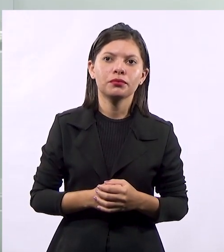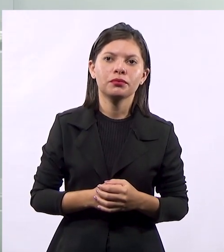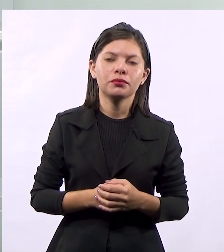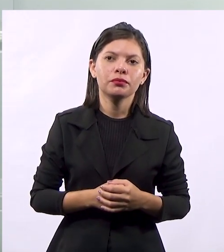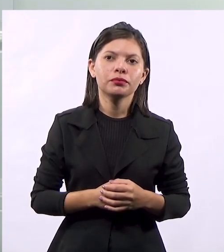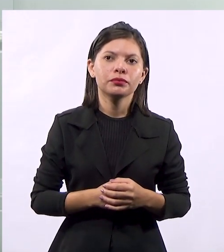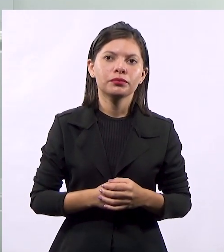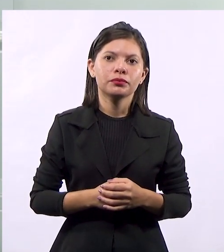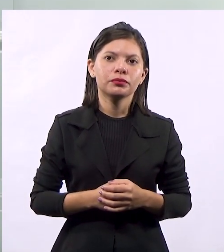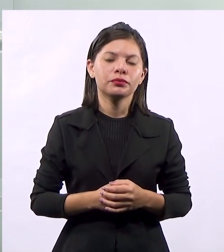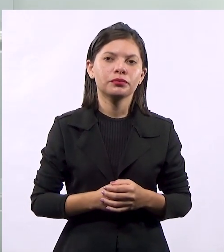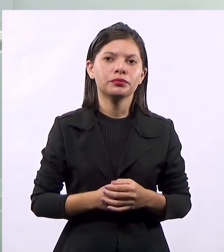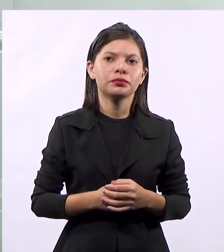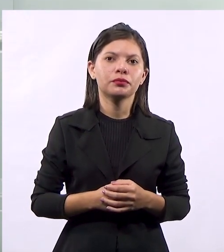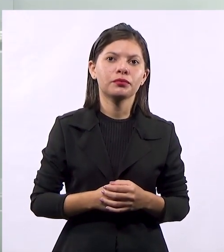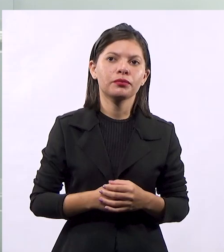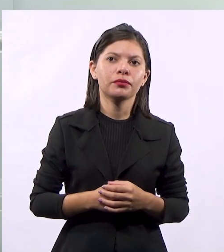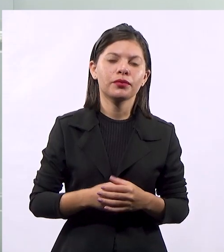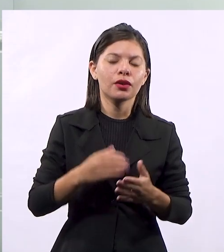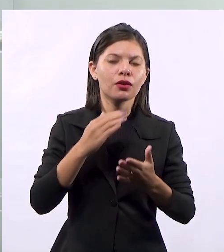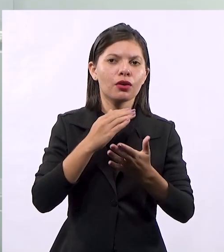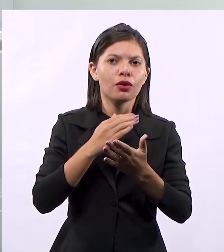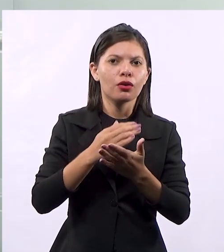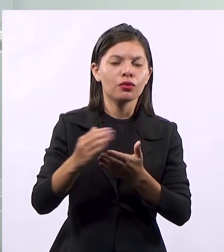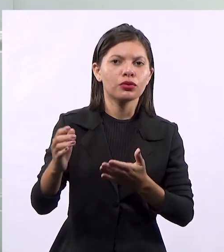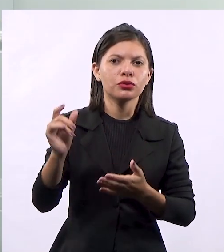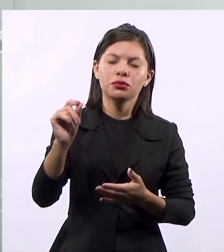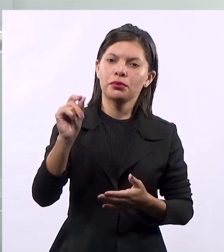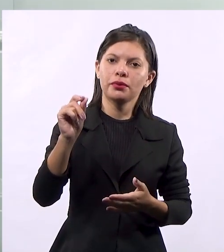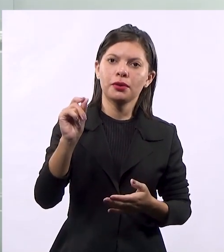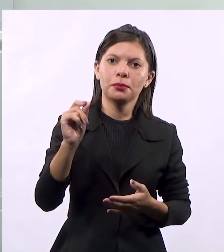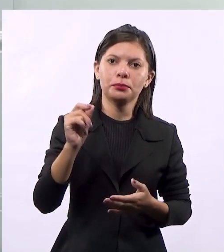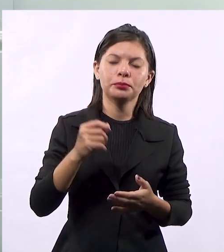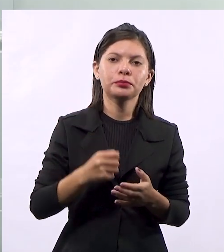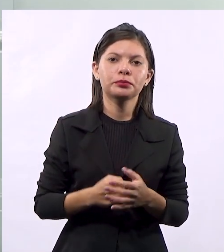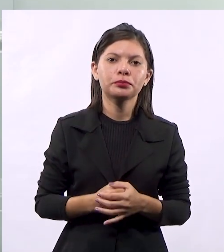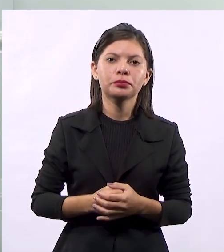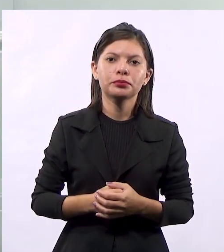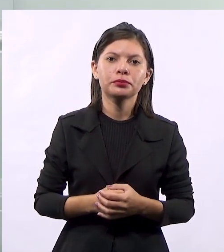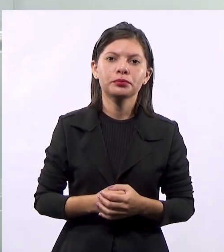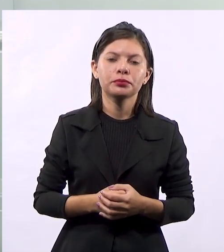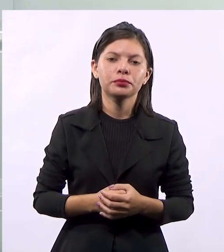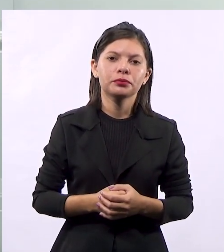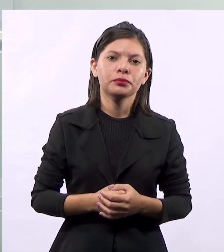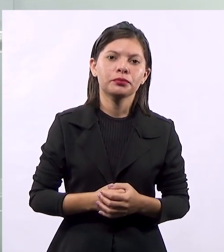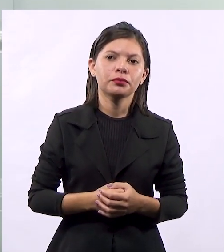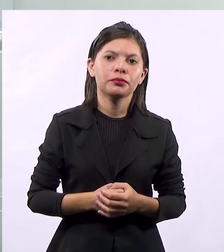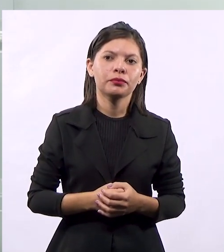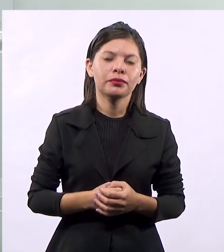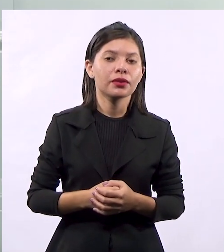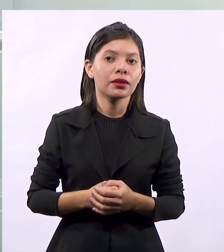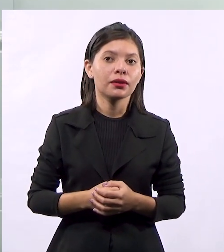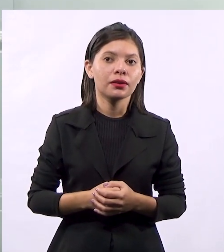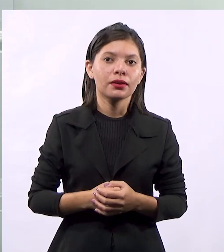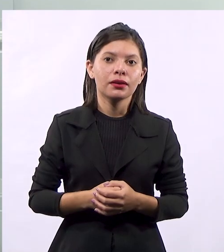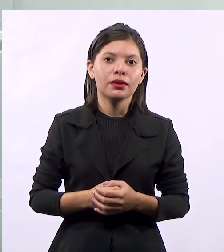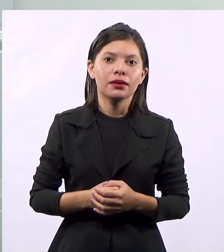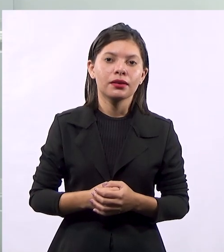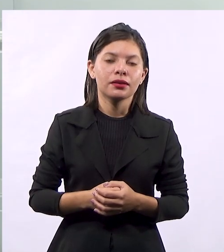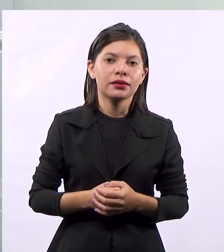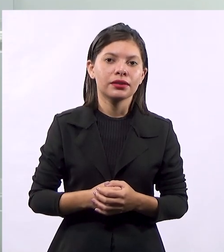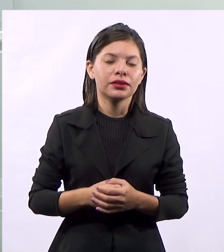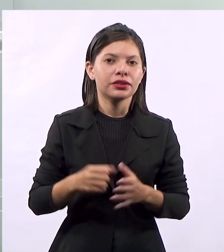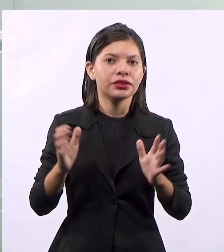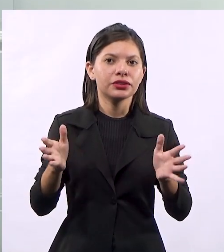seja garantido, eles trabalham a legislação, eles elaboram a legislação que passa a garantir